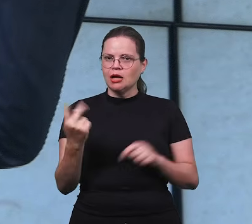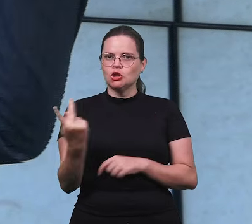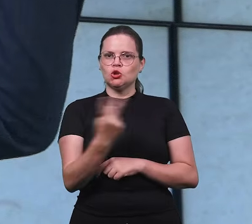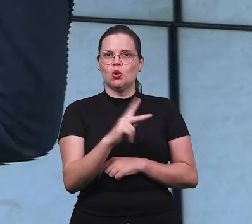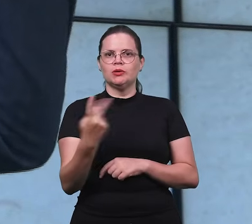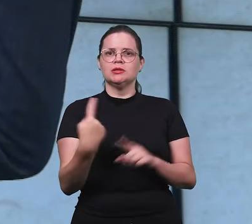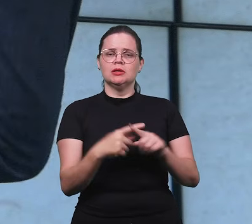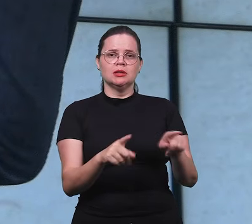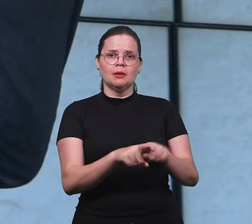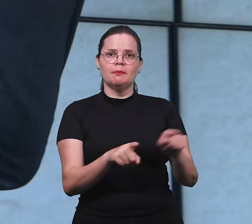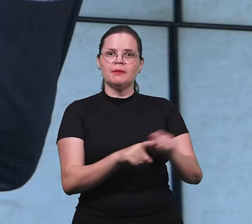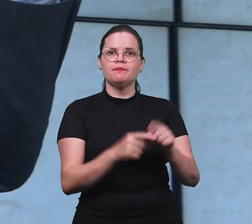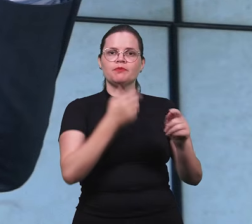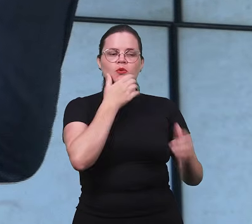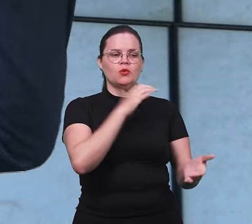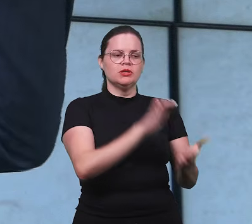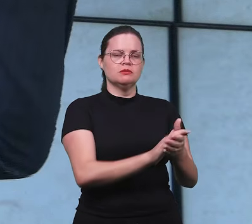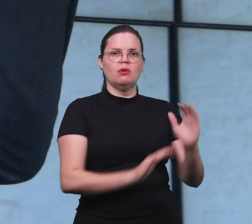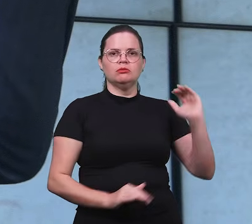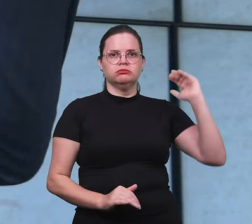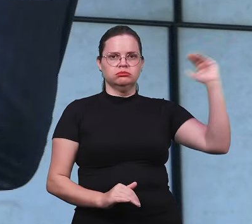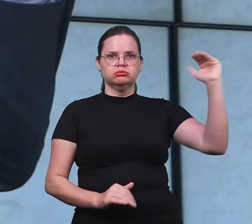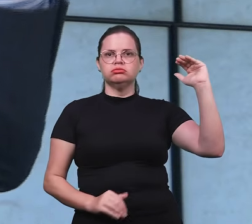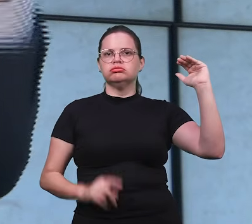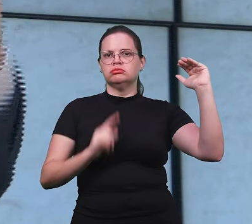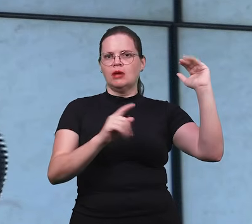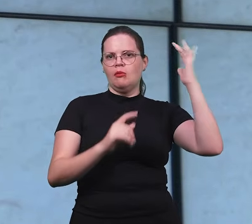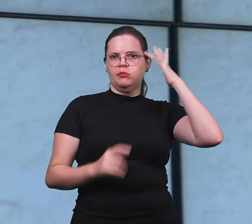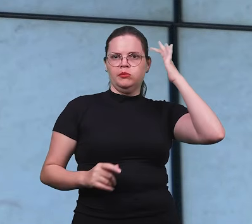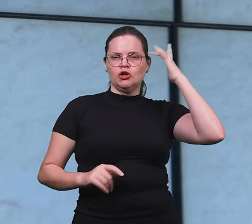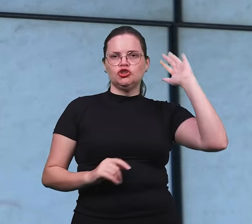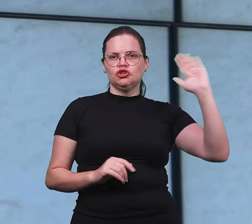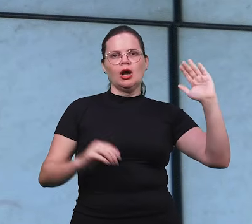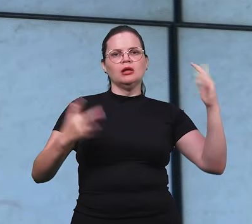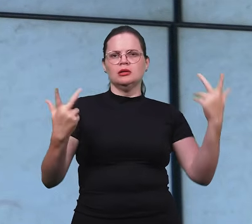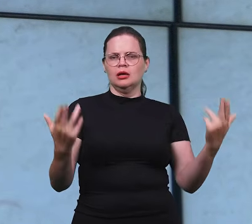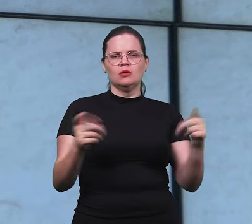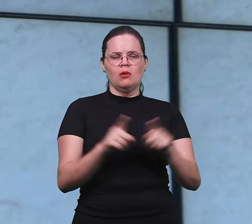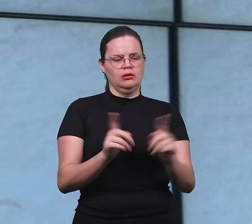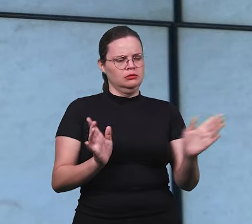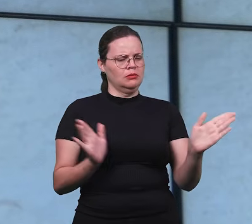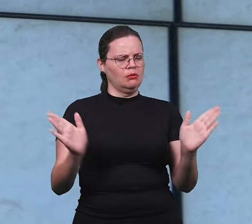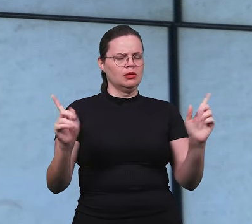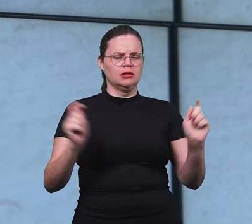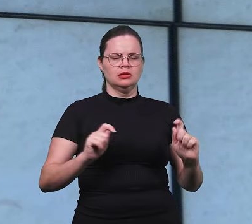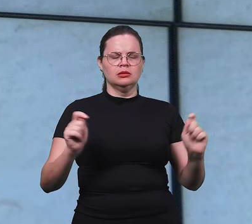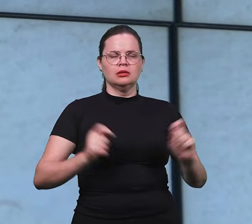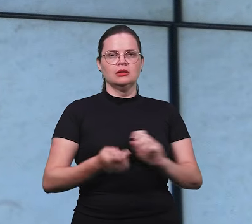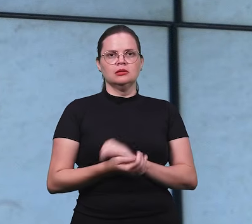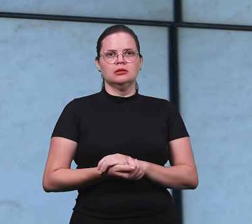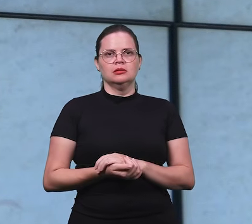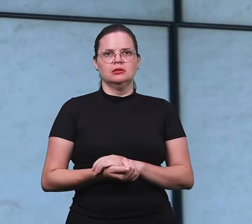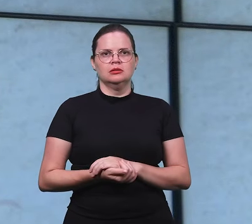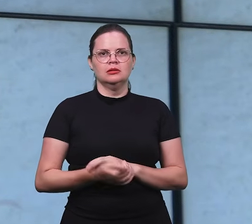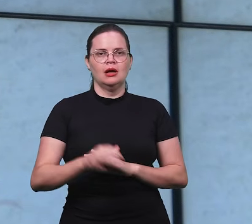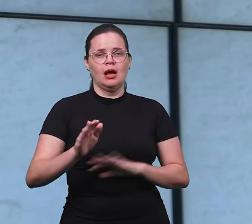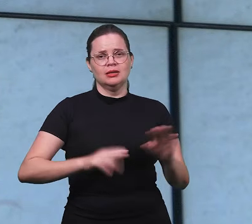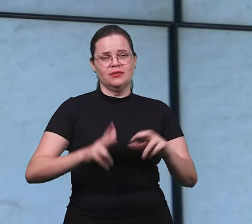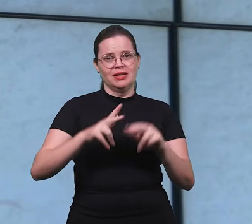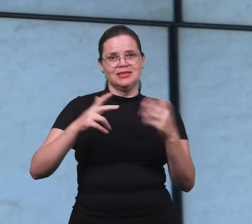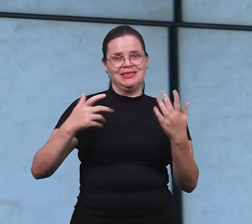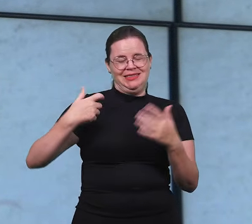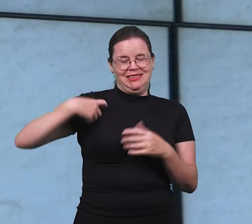que tem a sua idade ali, próximo, né, bem distante dos filhos. Então, olha, na razão, a gente às vezes